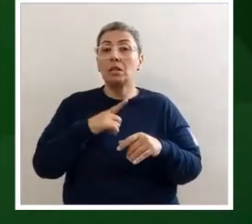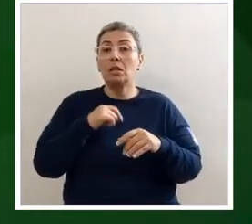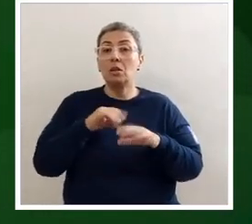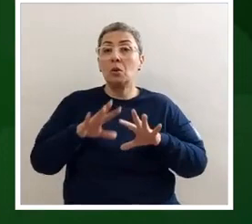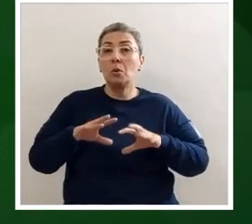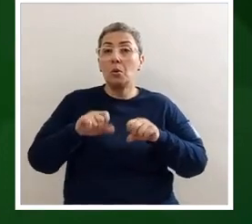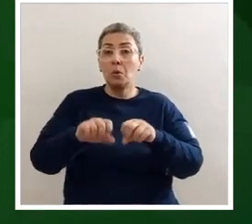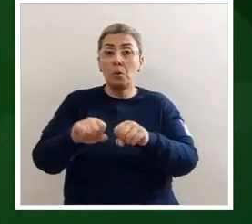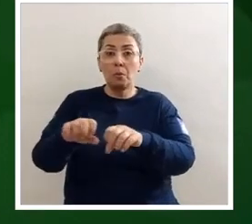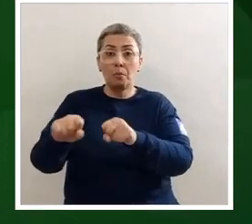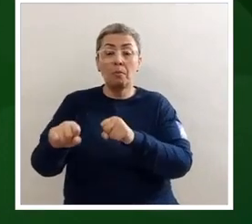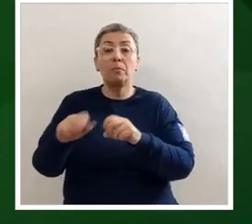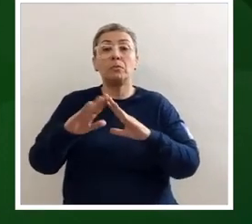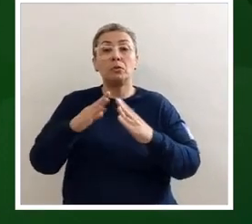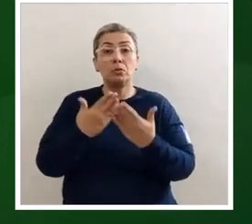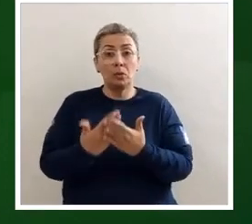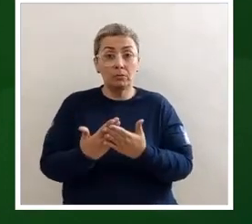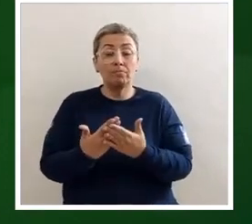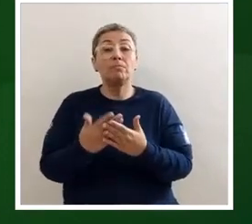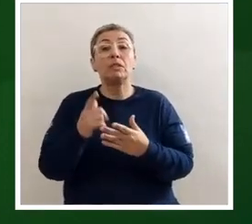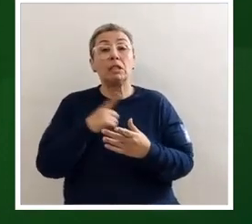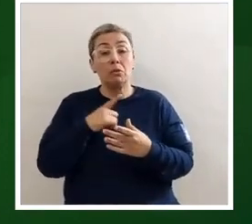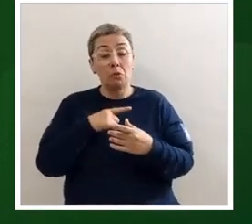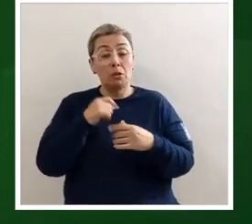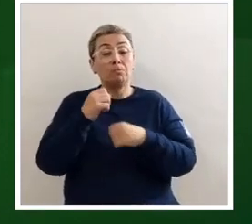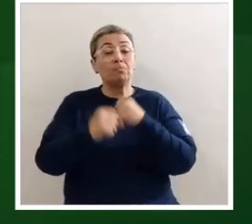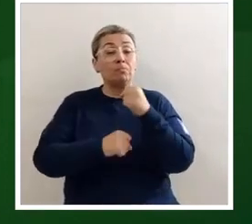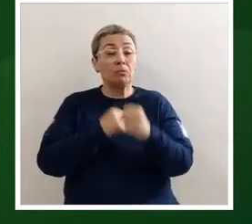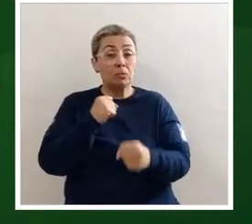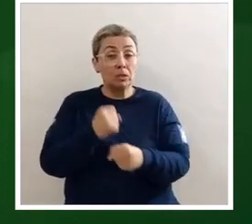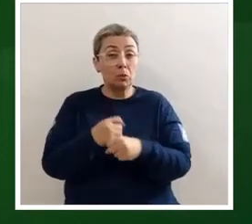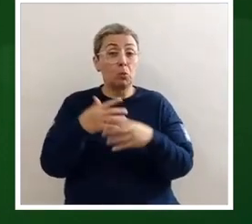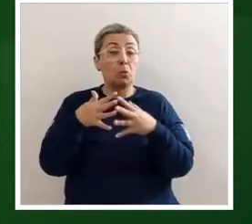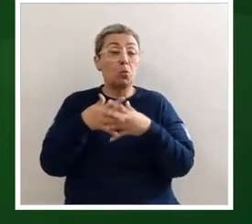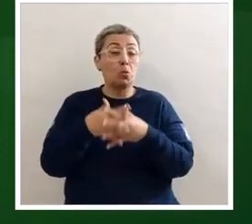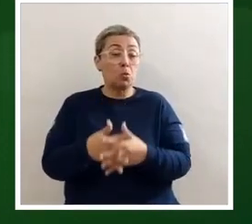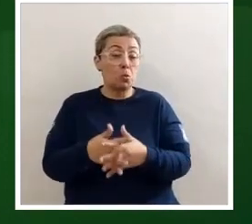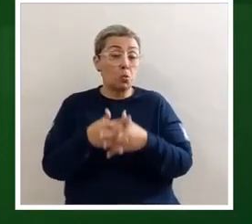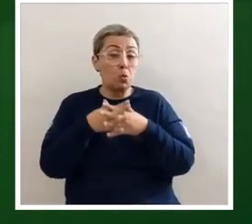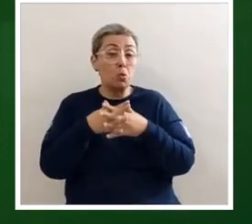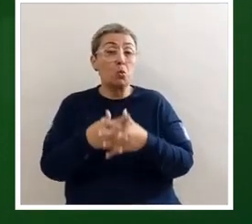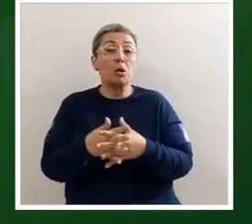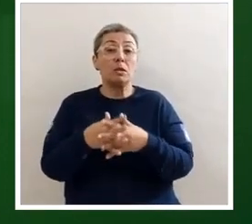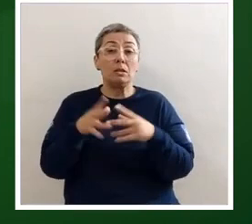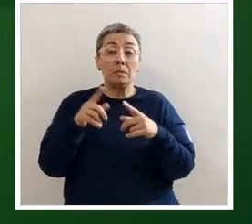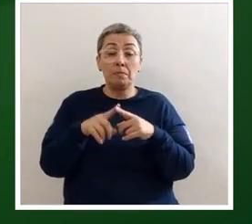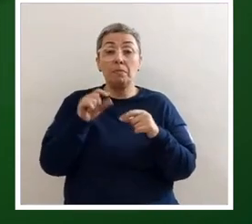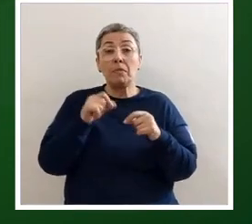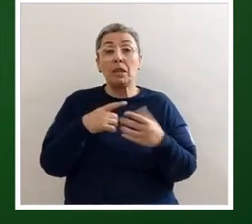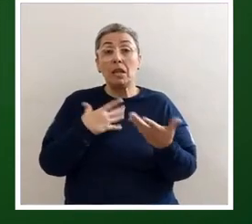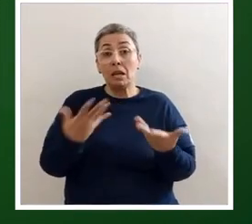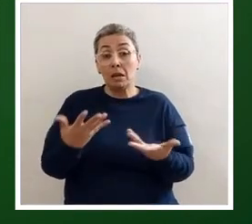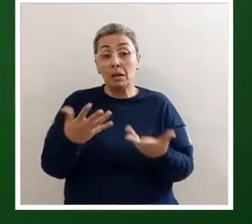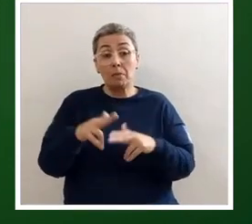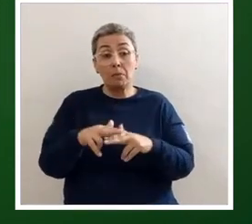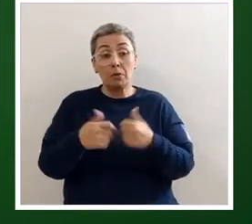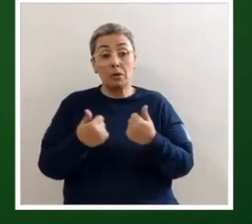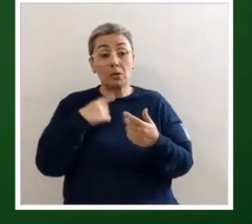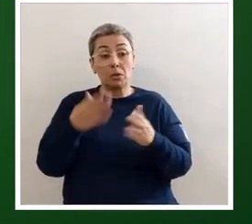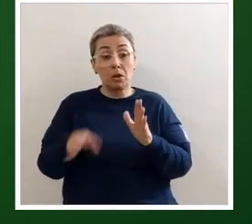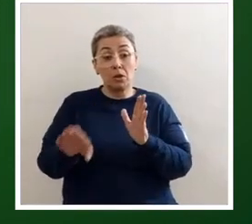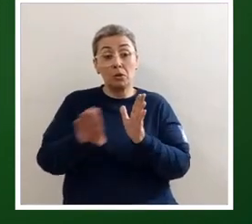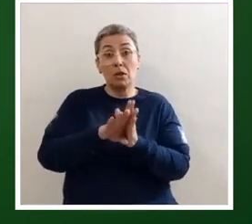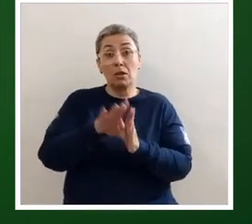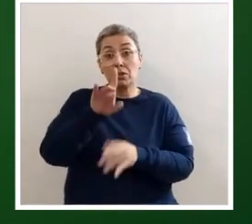ocupação das escolas então foi um ano muito complexo e foi assim que a gente chega